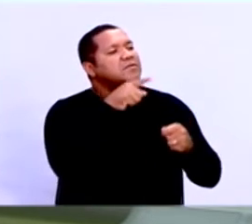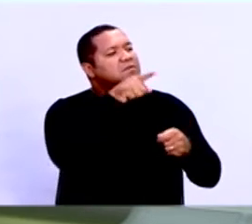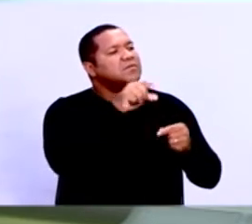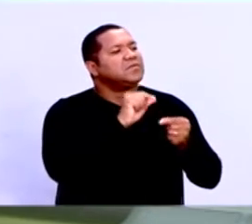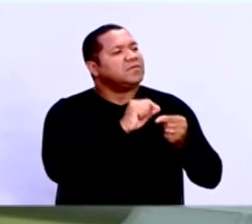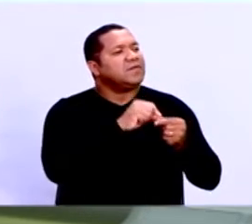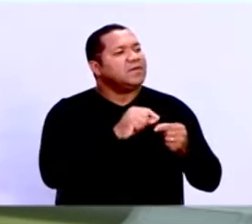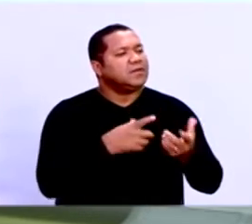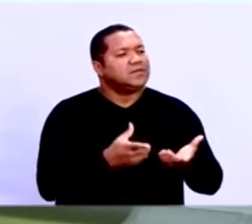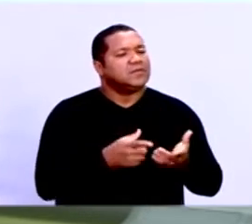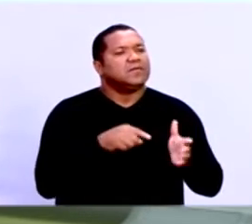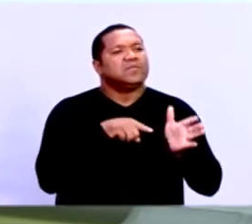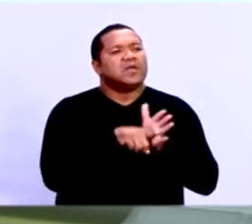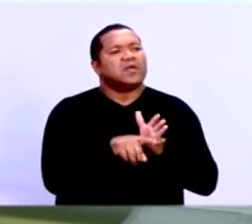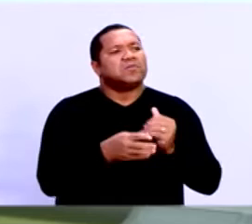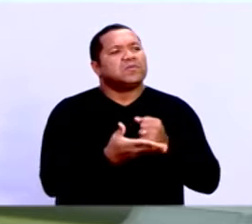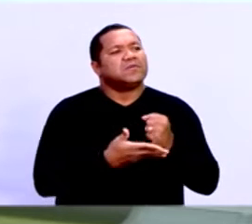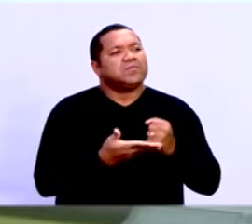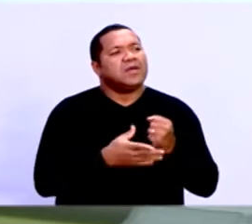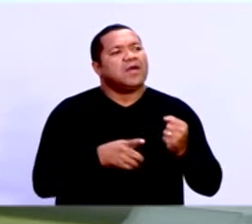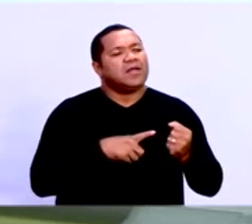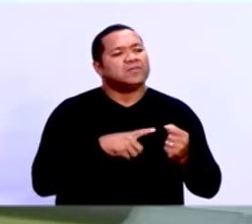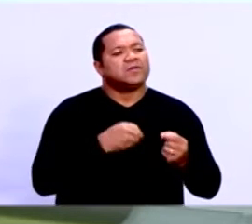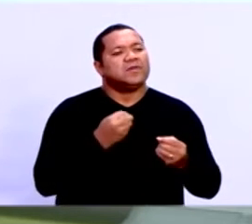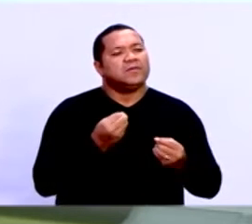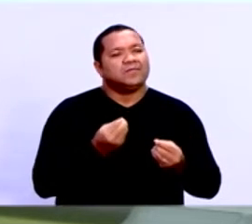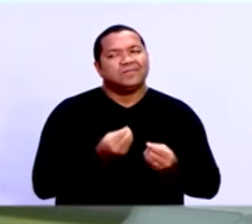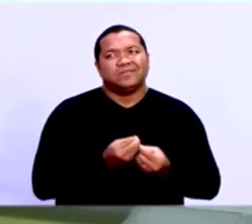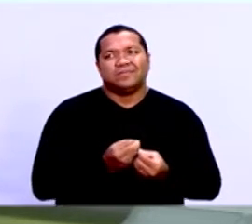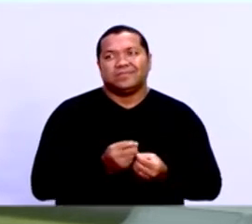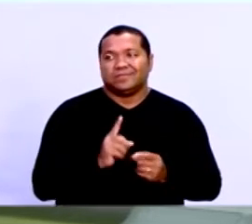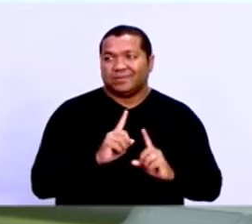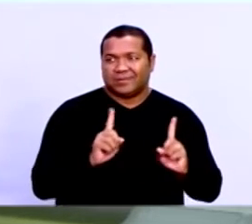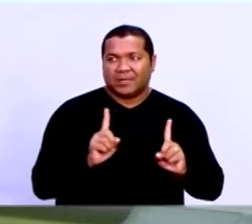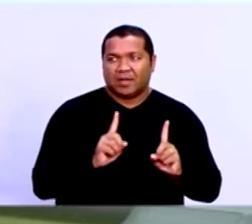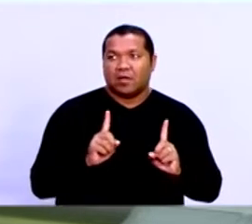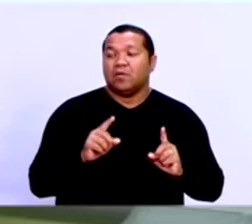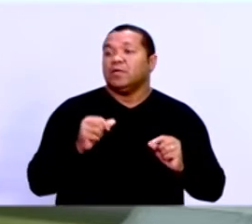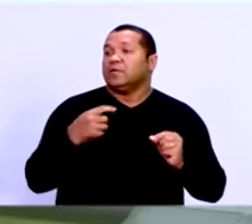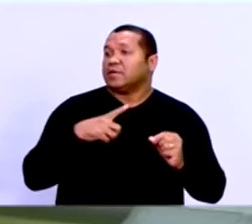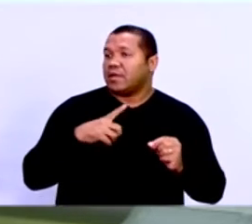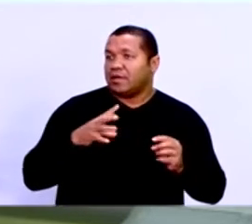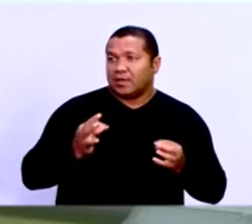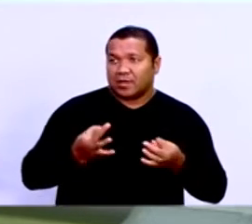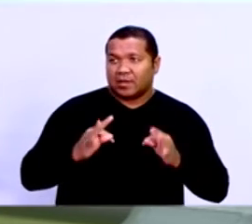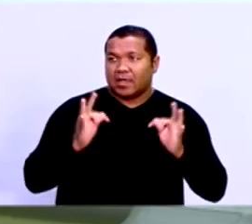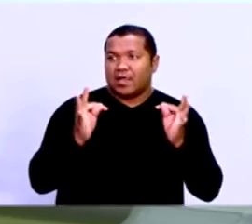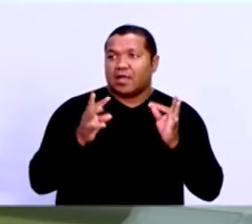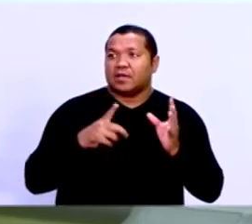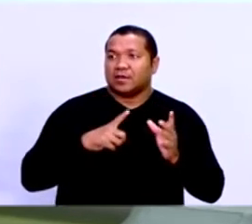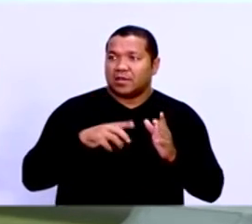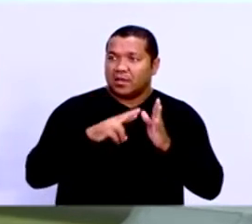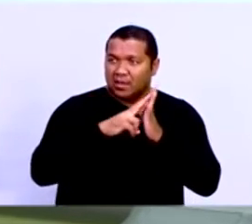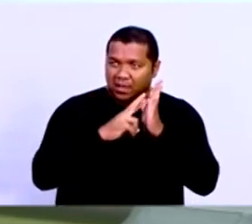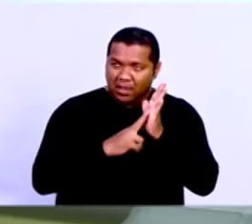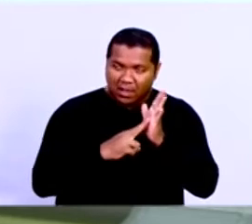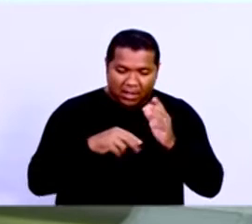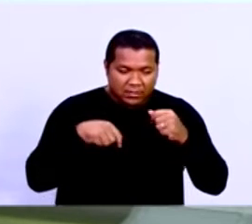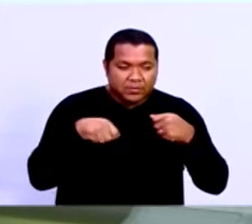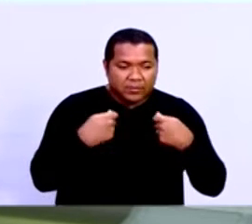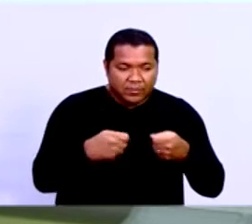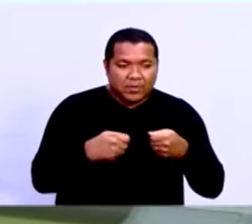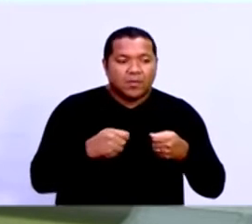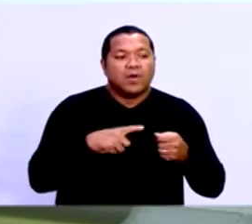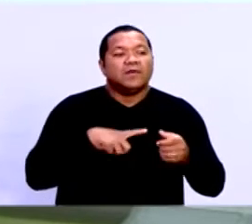fazer aquelas perguntinhas além da visão do produto não existem técnicas para que eu possa levantar